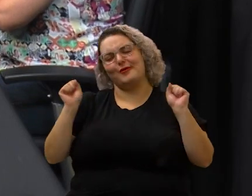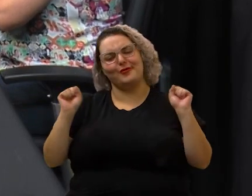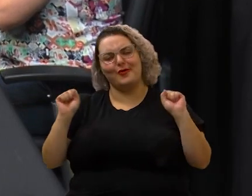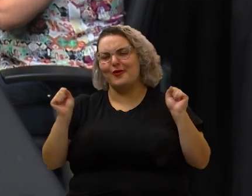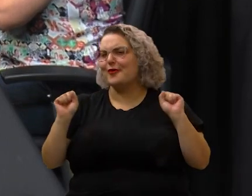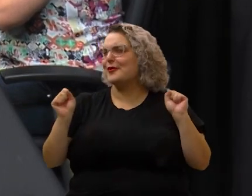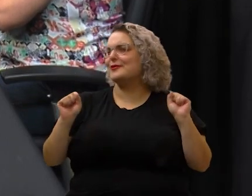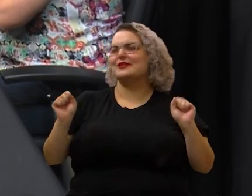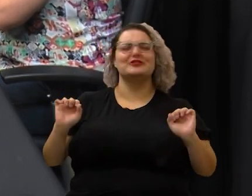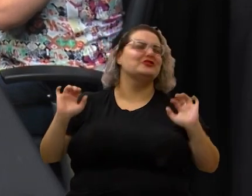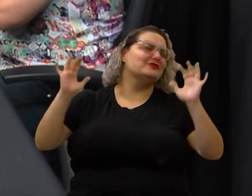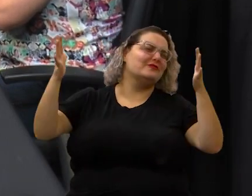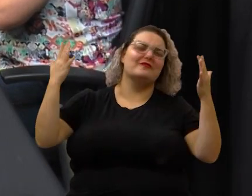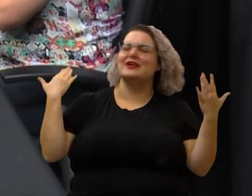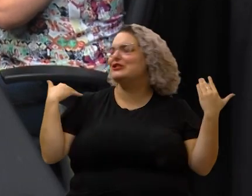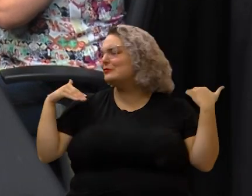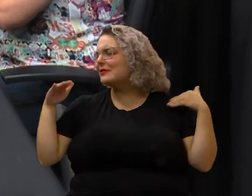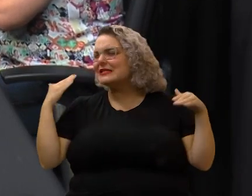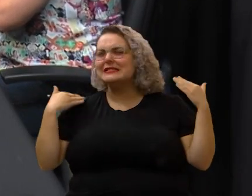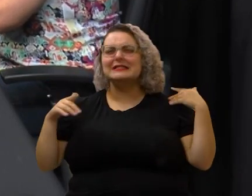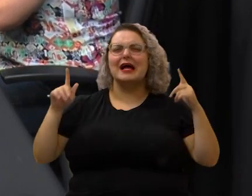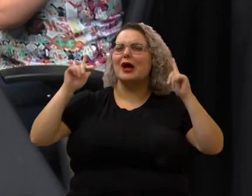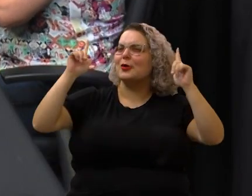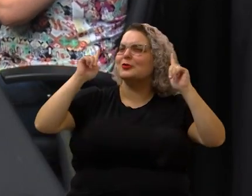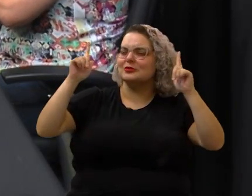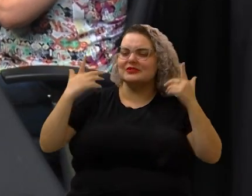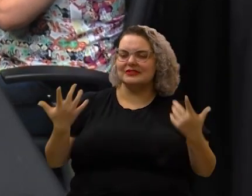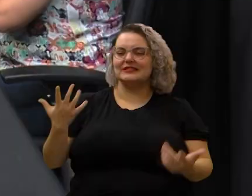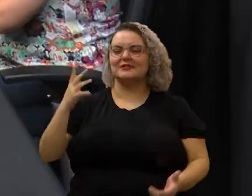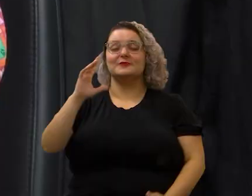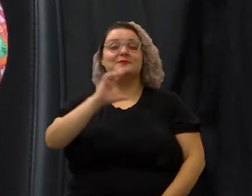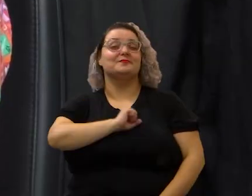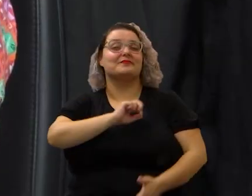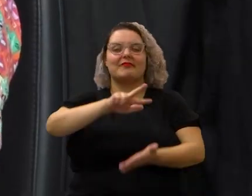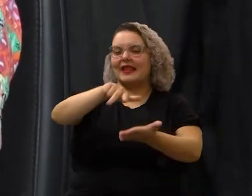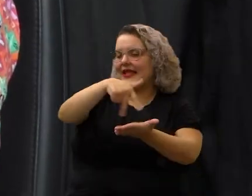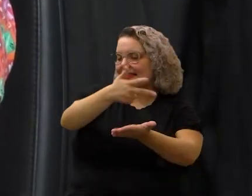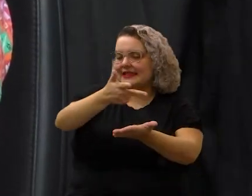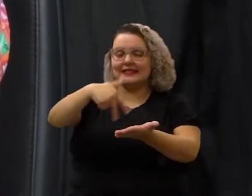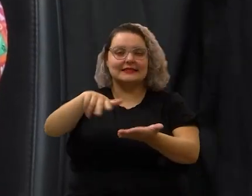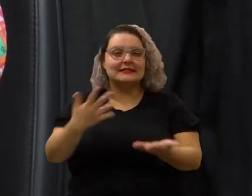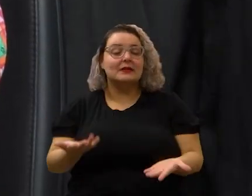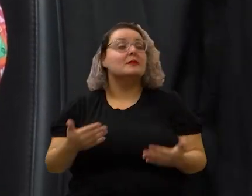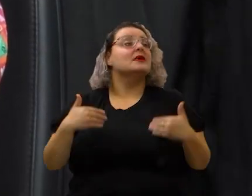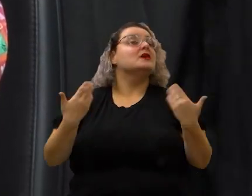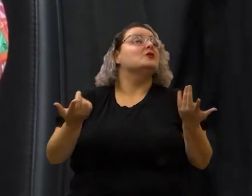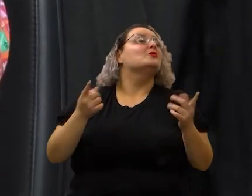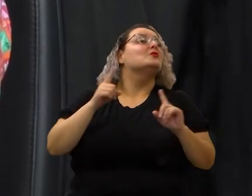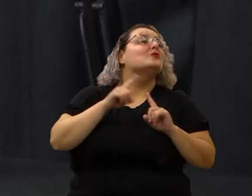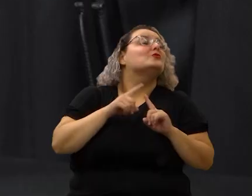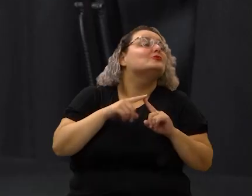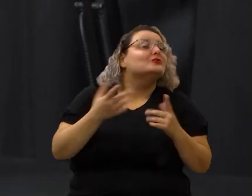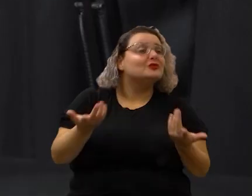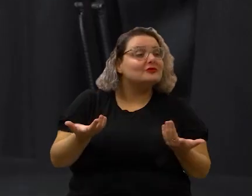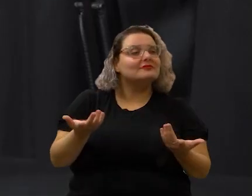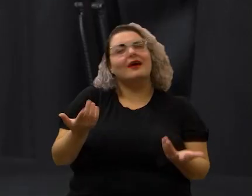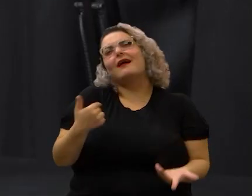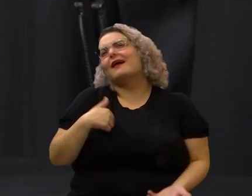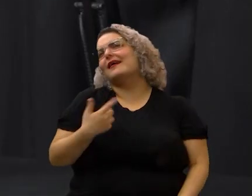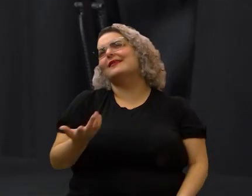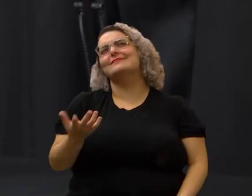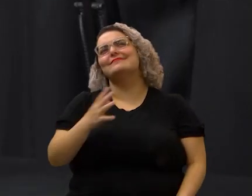Sou baladeira. Eu gosto de sair, gosto de curtir, gosto de dançar. Mas que estilo,